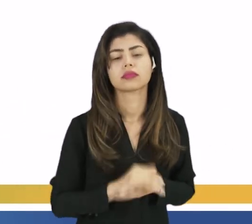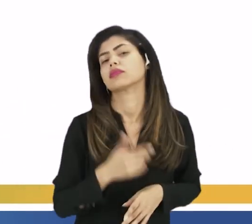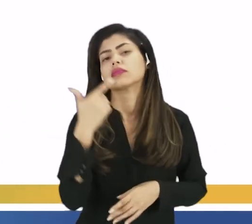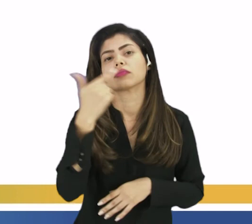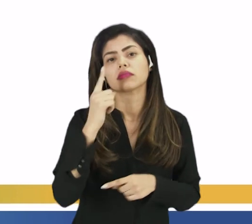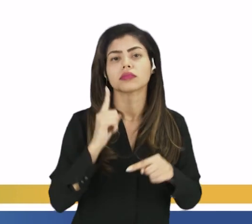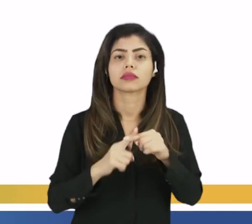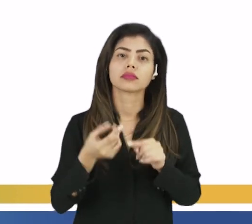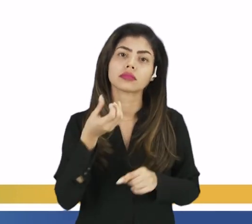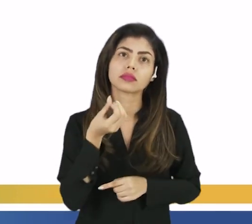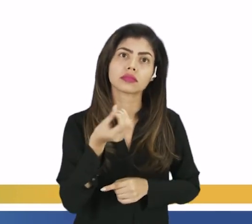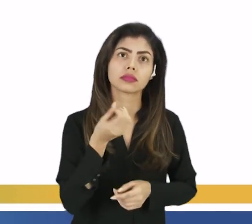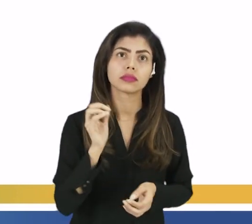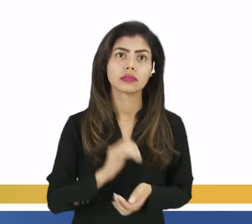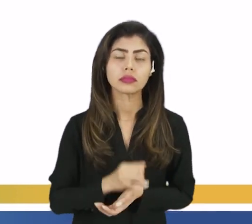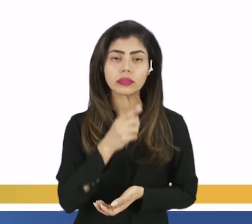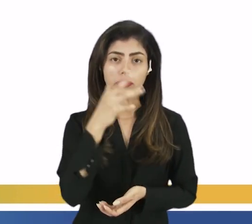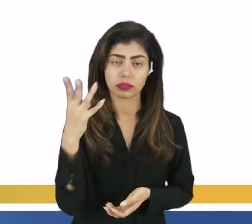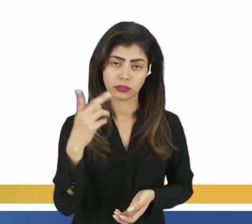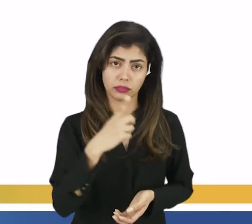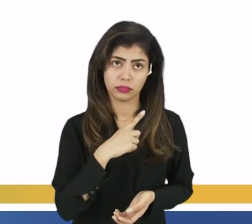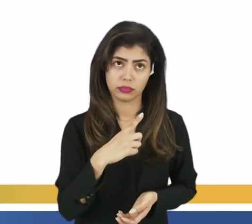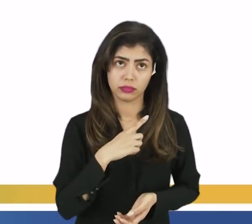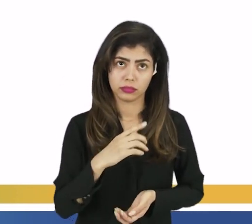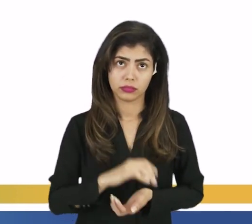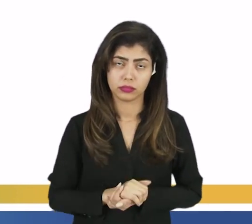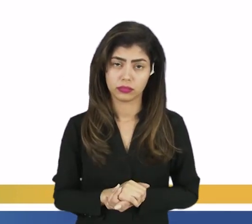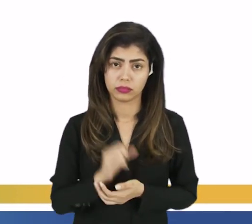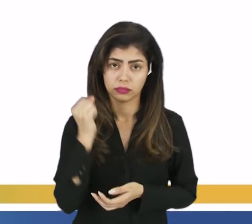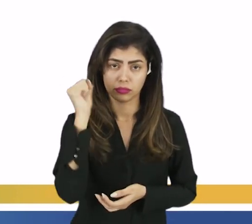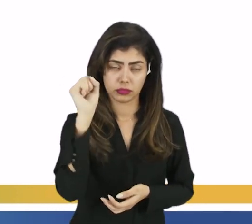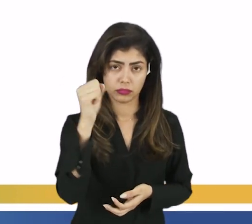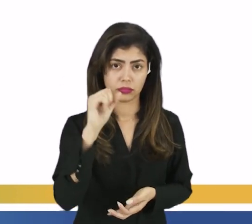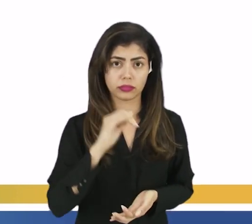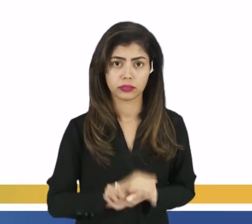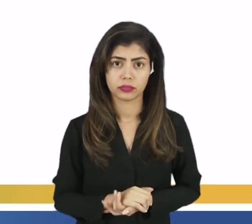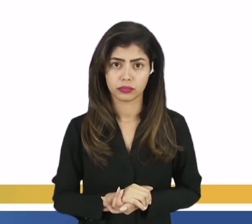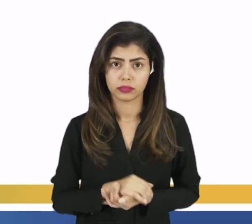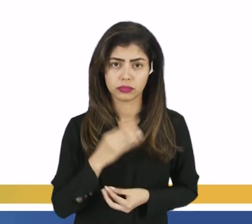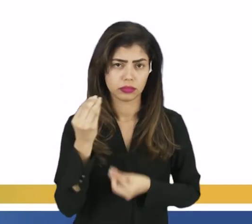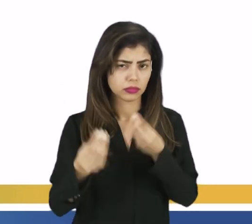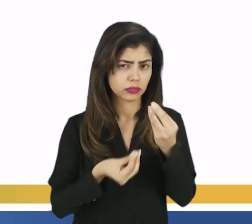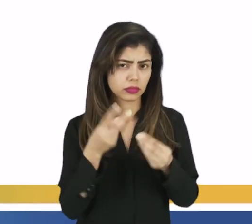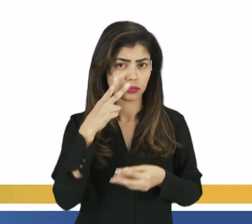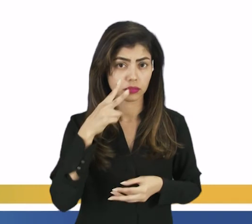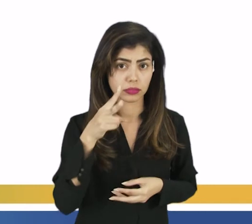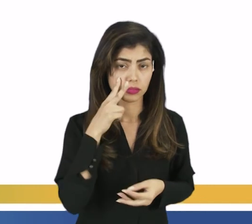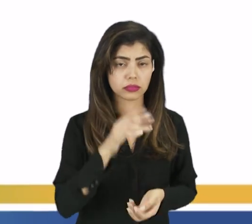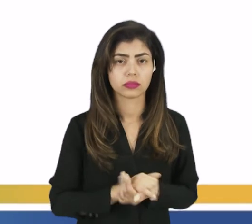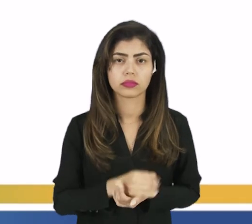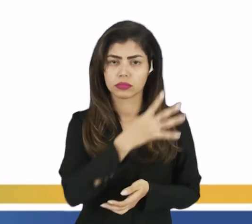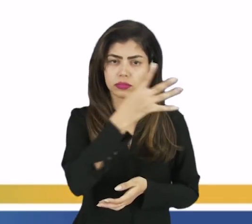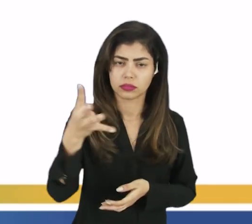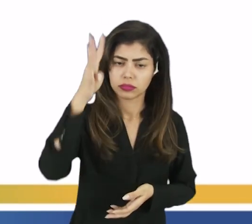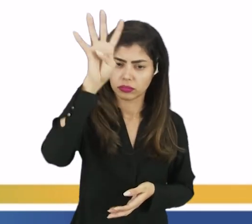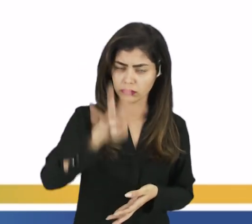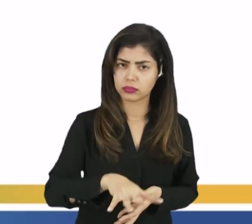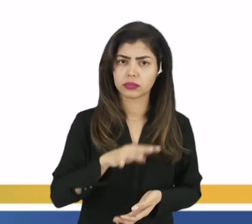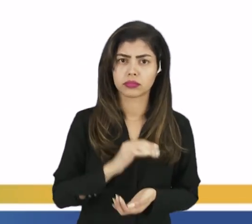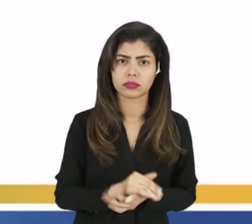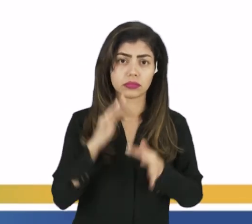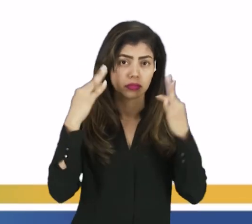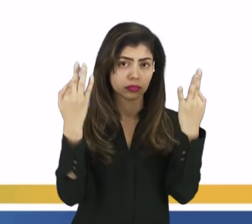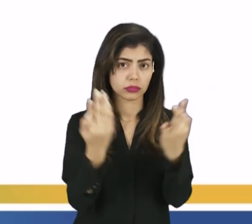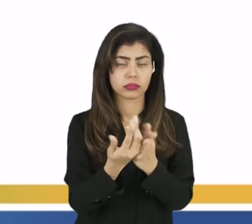mais seis então a quantidade de elétrons na camada de valência é 8 e como nós vimos na tabela anteriormente